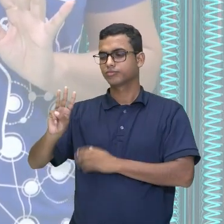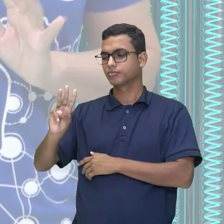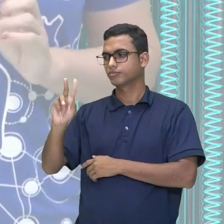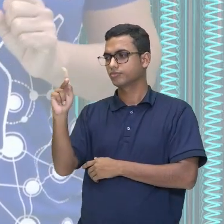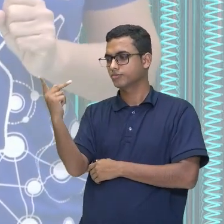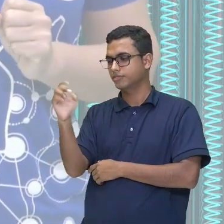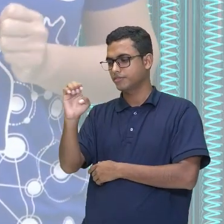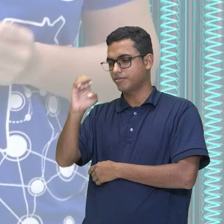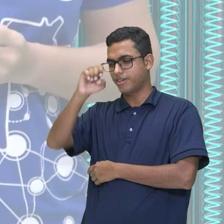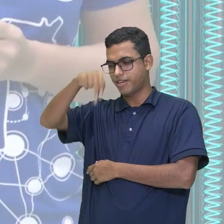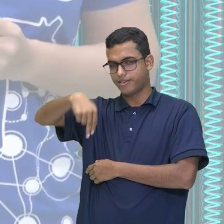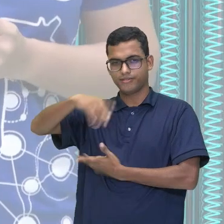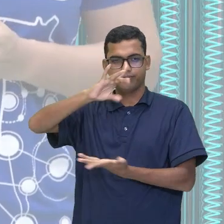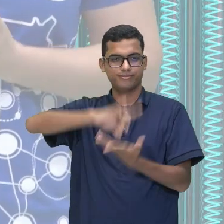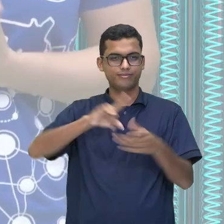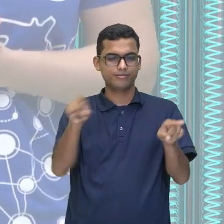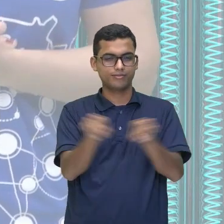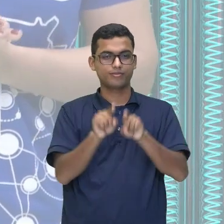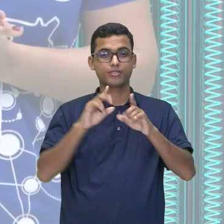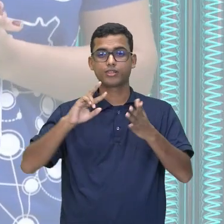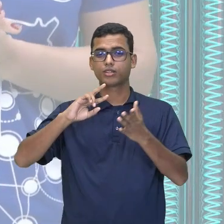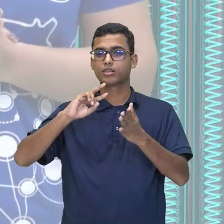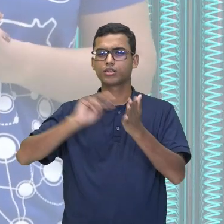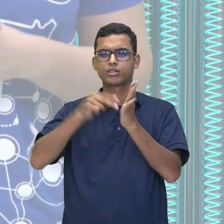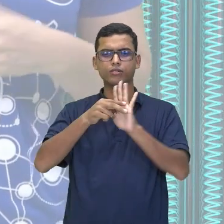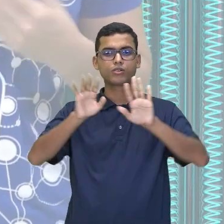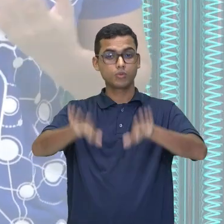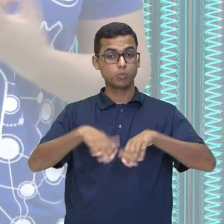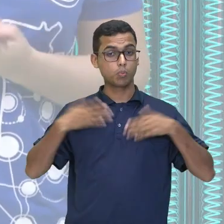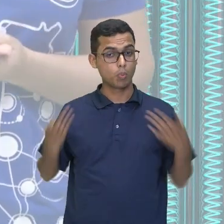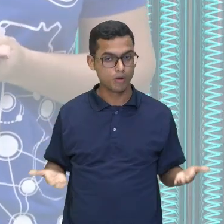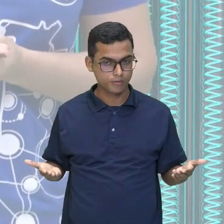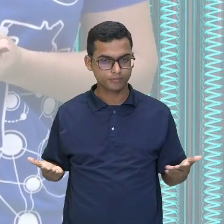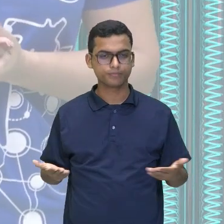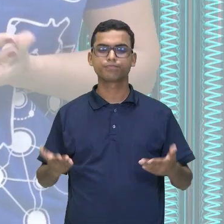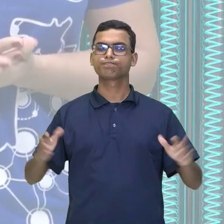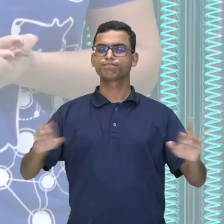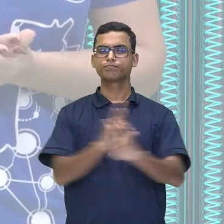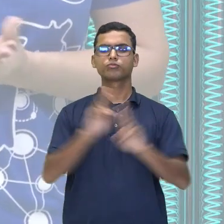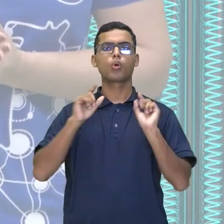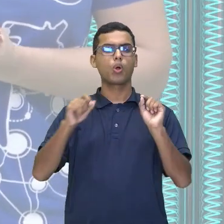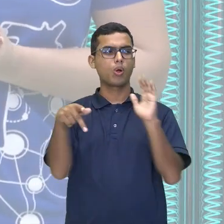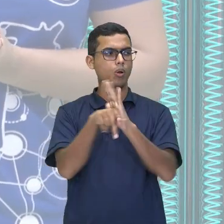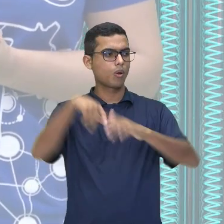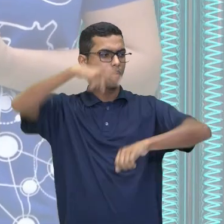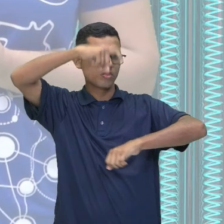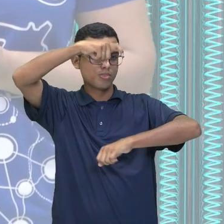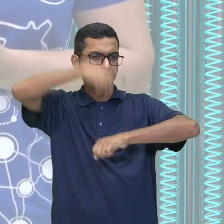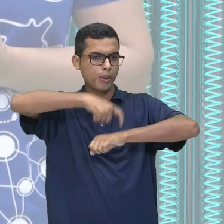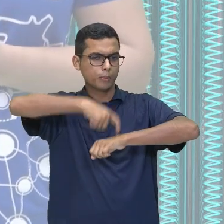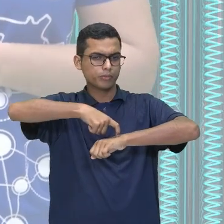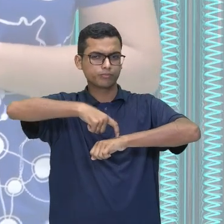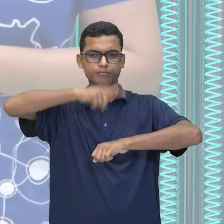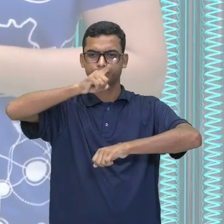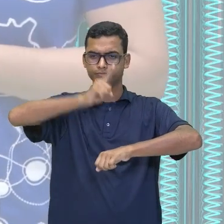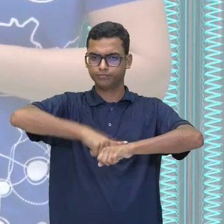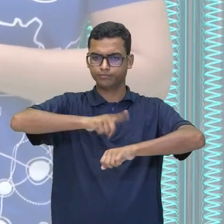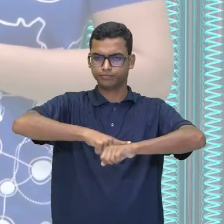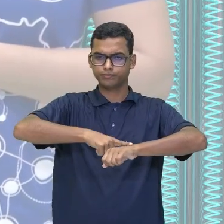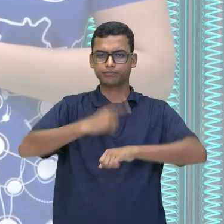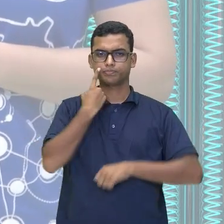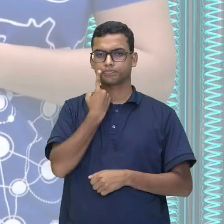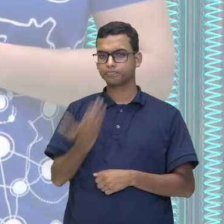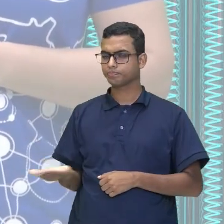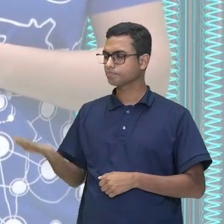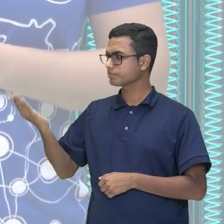quando. E aí você vai utilizar aqui informações relacionadas ao tempo, tá bom? Aqui, ó. When did